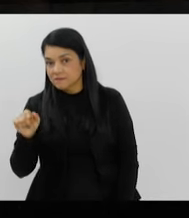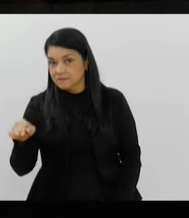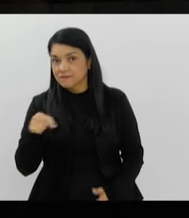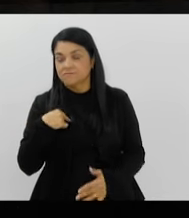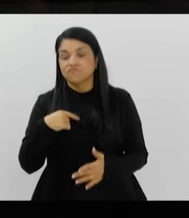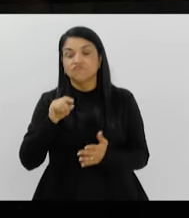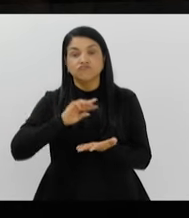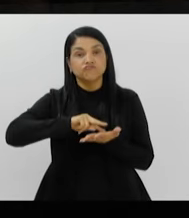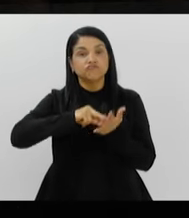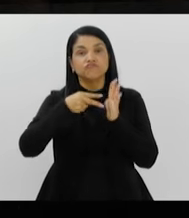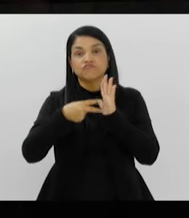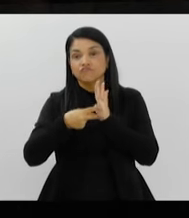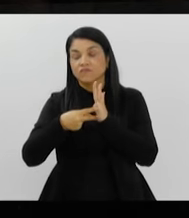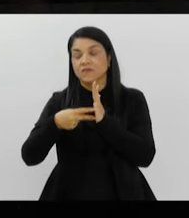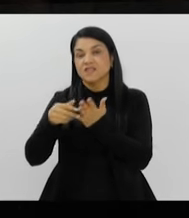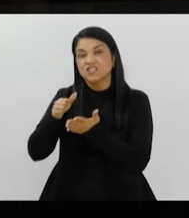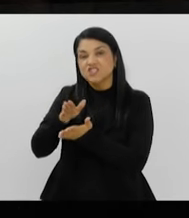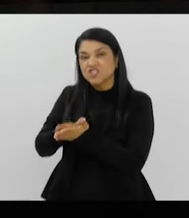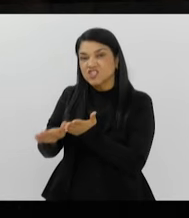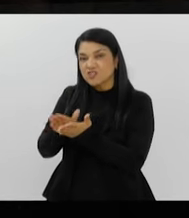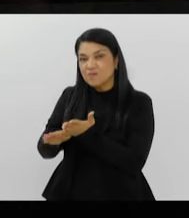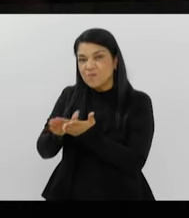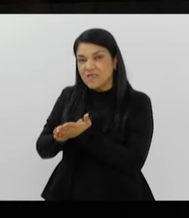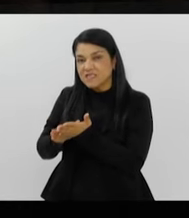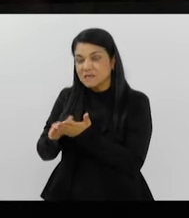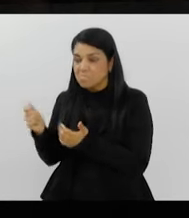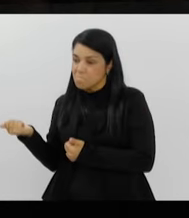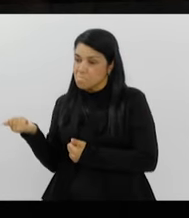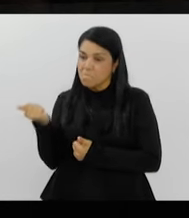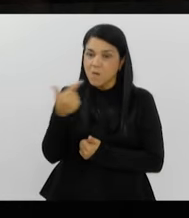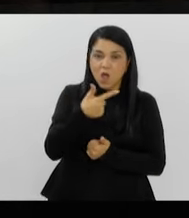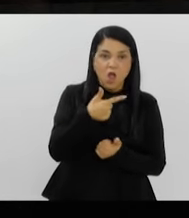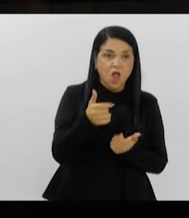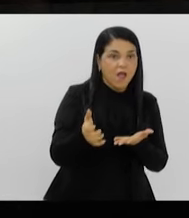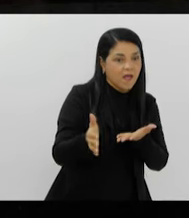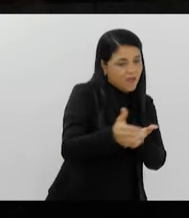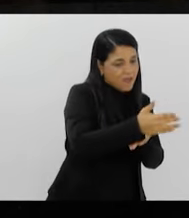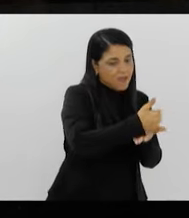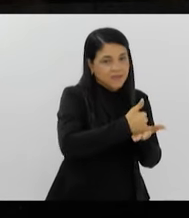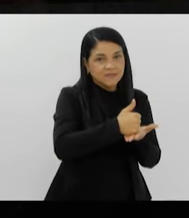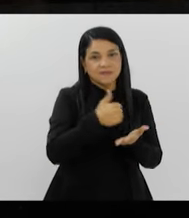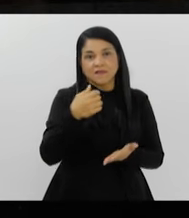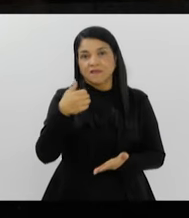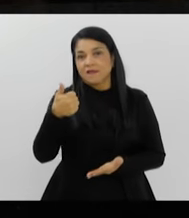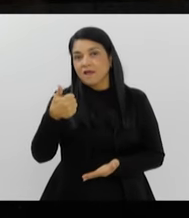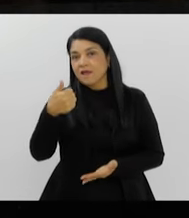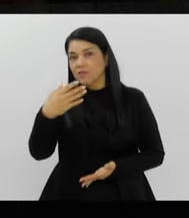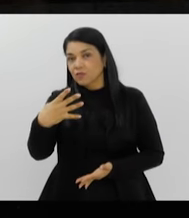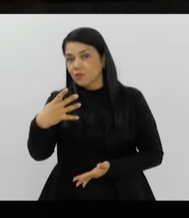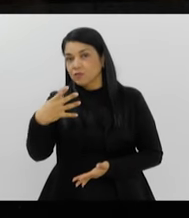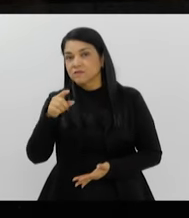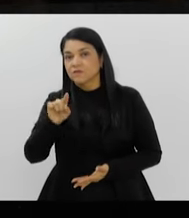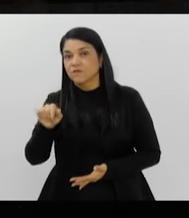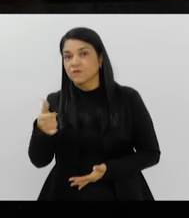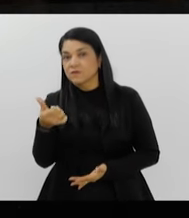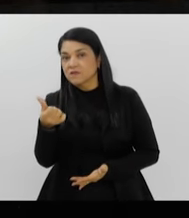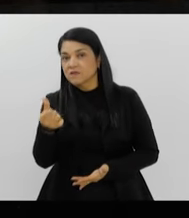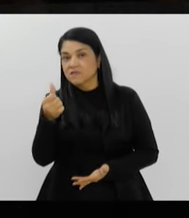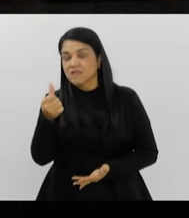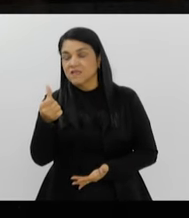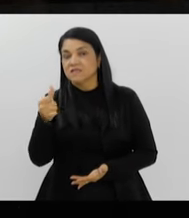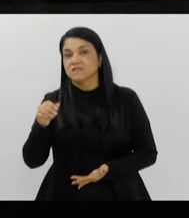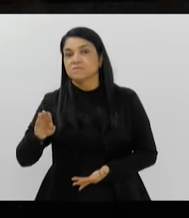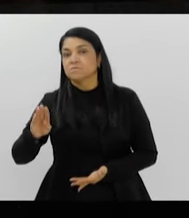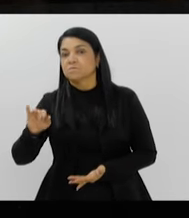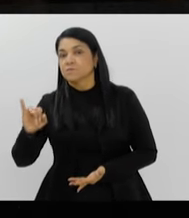despesas são maiores que as receitas em 14,6 bilhões